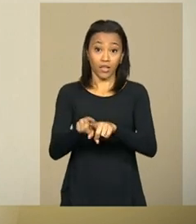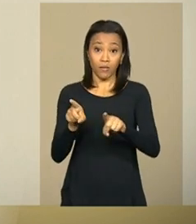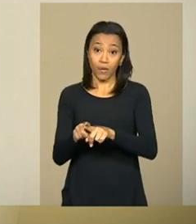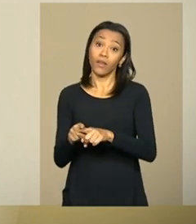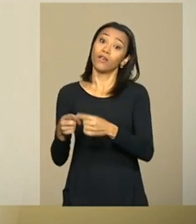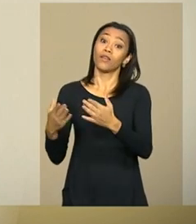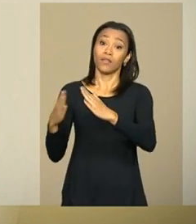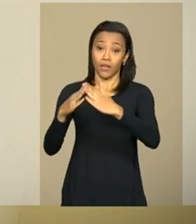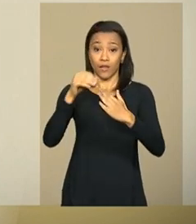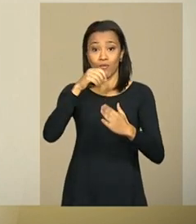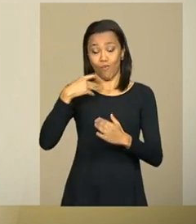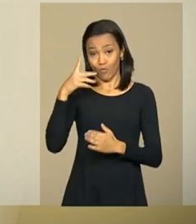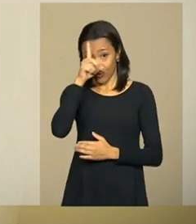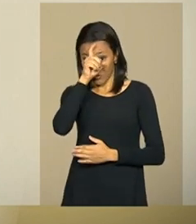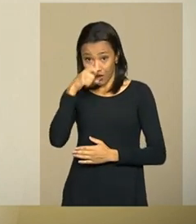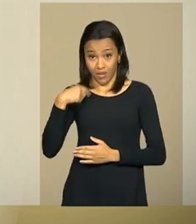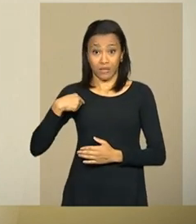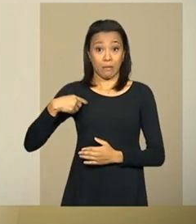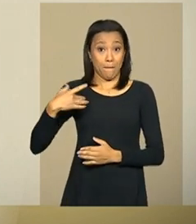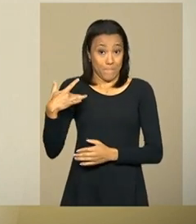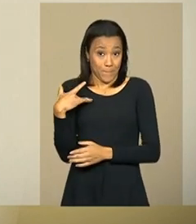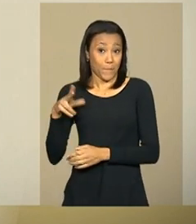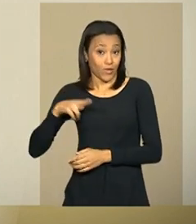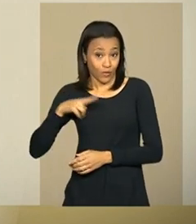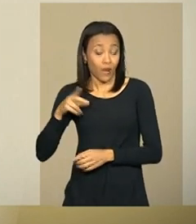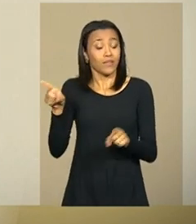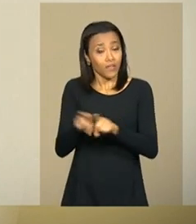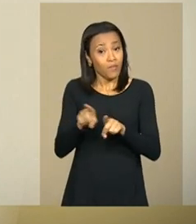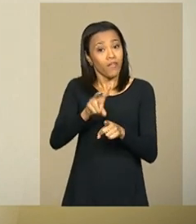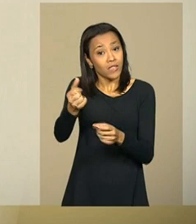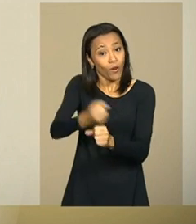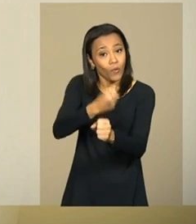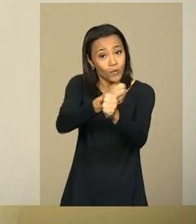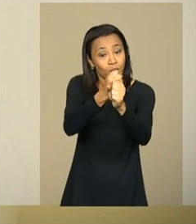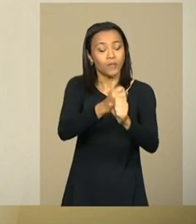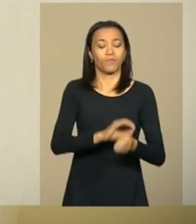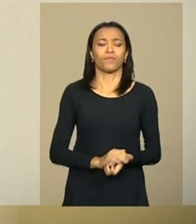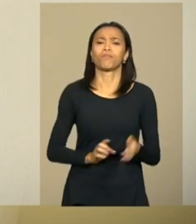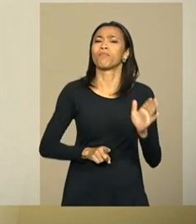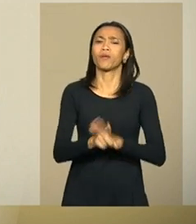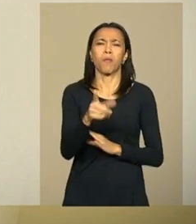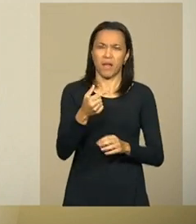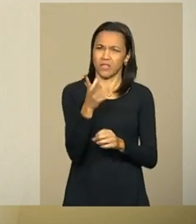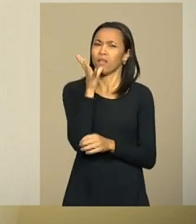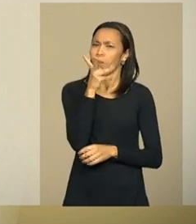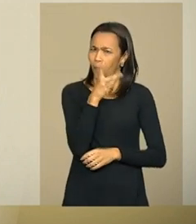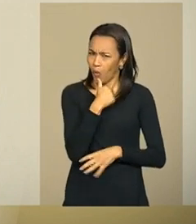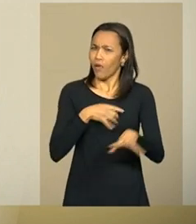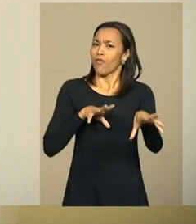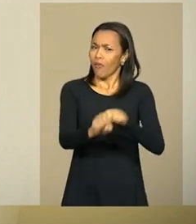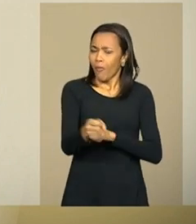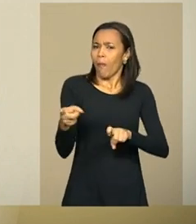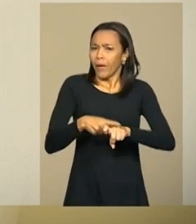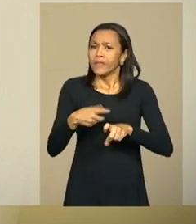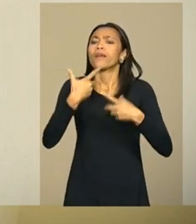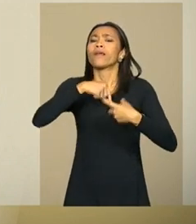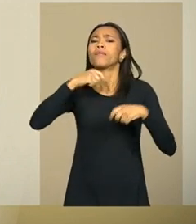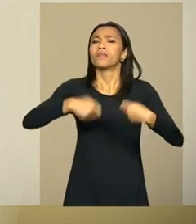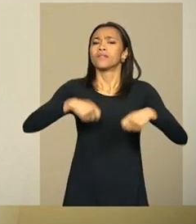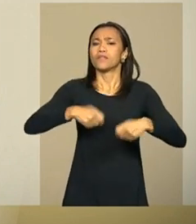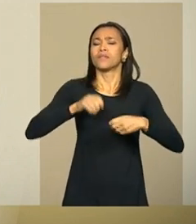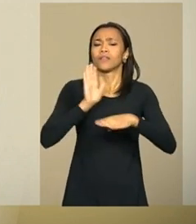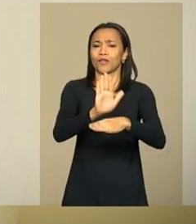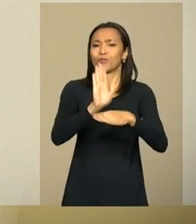privados que porventura também sejam construídos mas formar um médico leva tempo não é presidenta e quem precisa de atendimento de